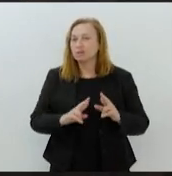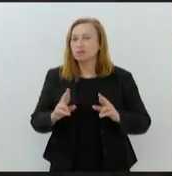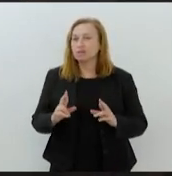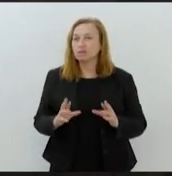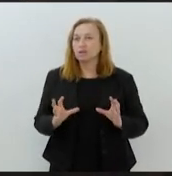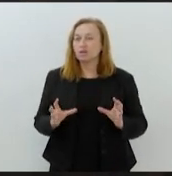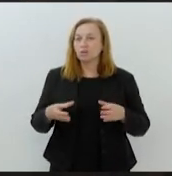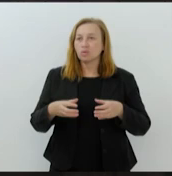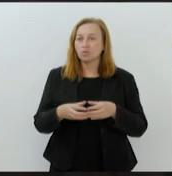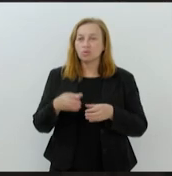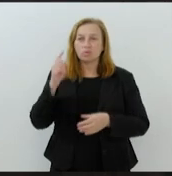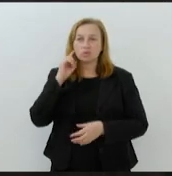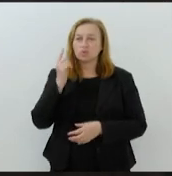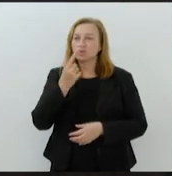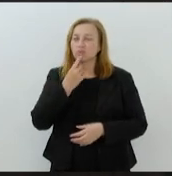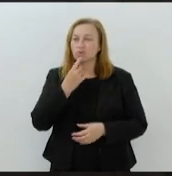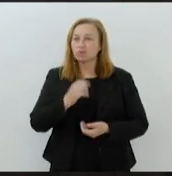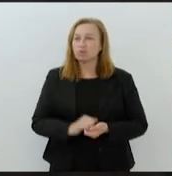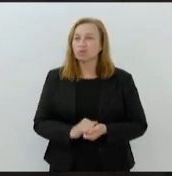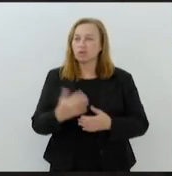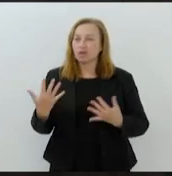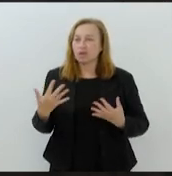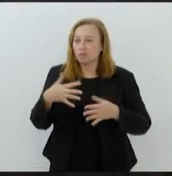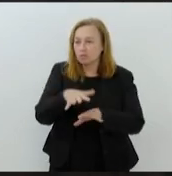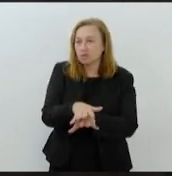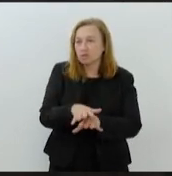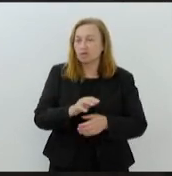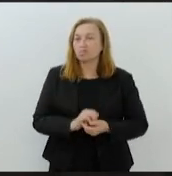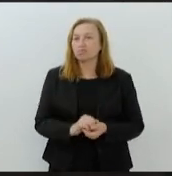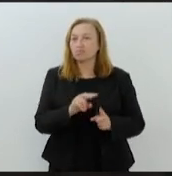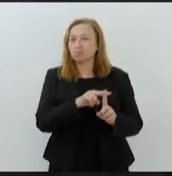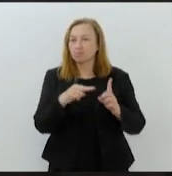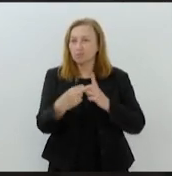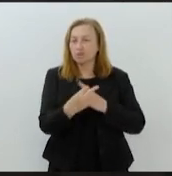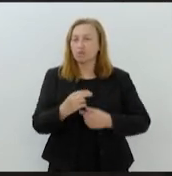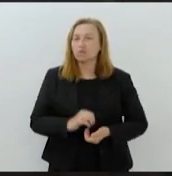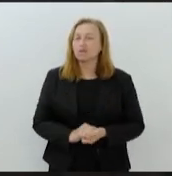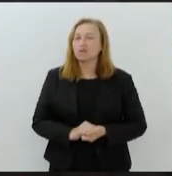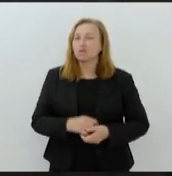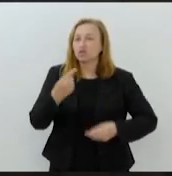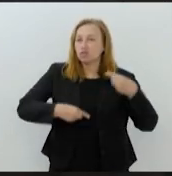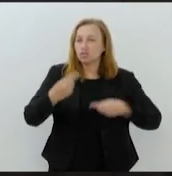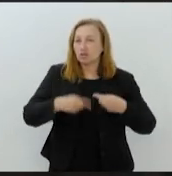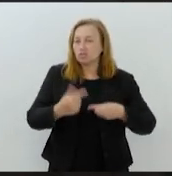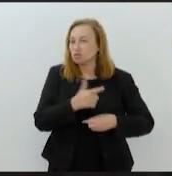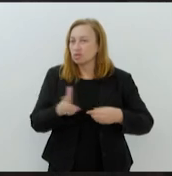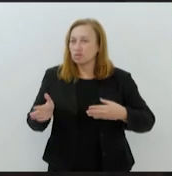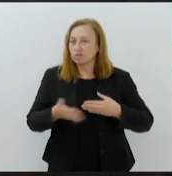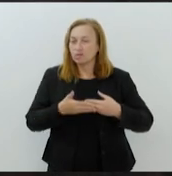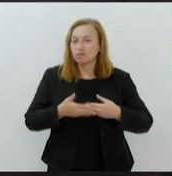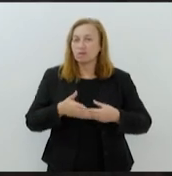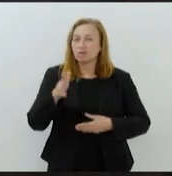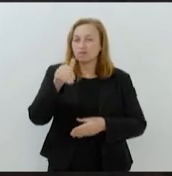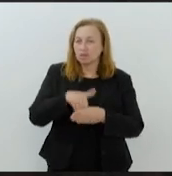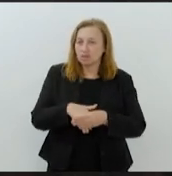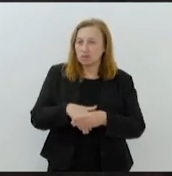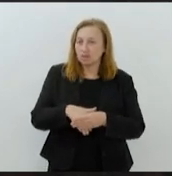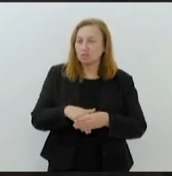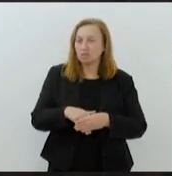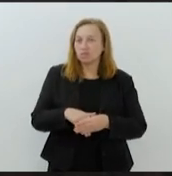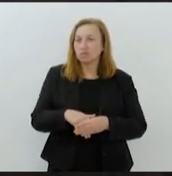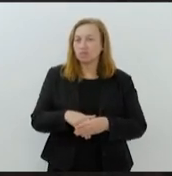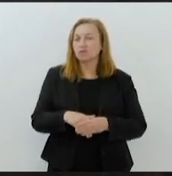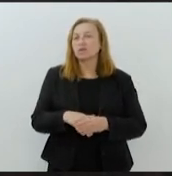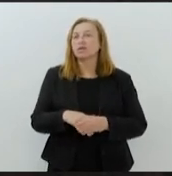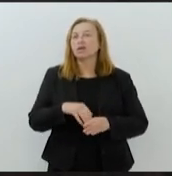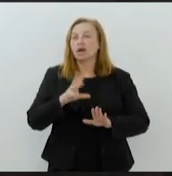surda, visando a inclusão. Em discussão, não havendo quem queira discutir, encerrada a discussão. Em votação, a